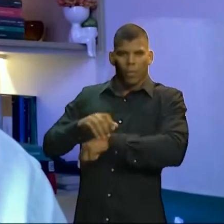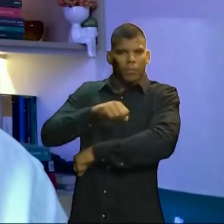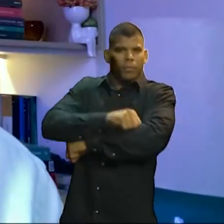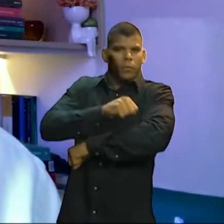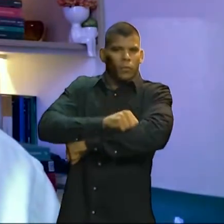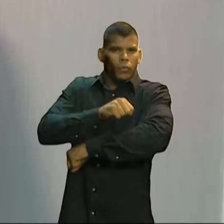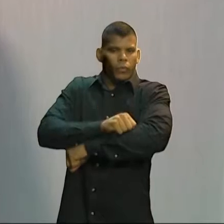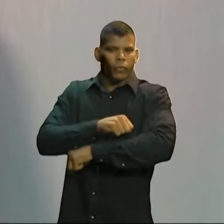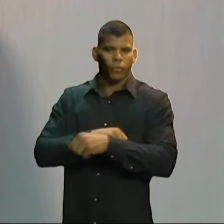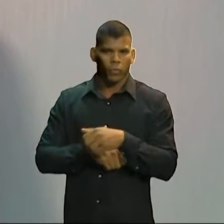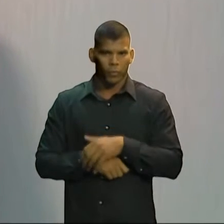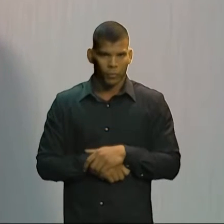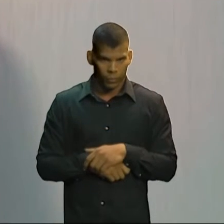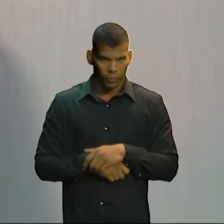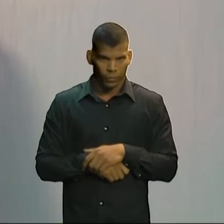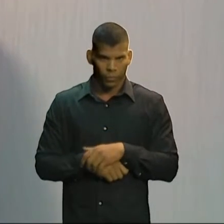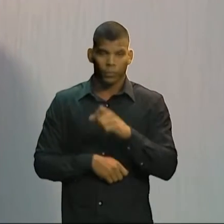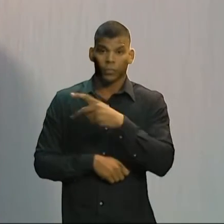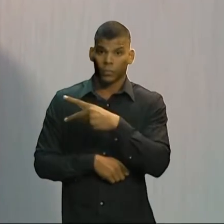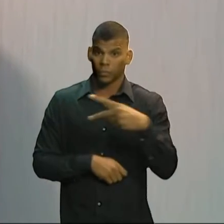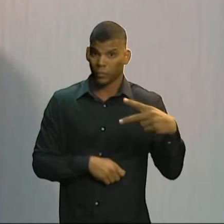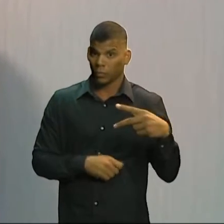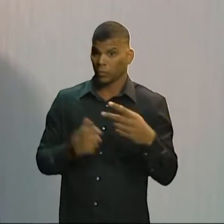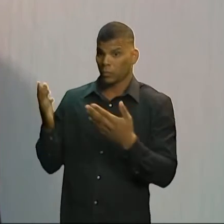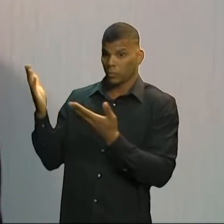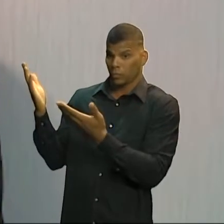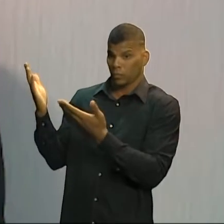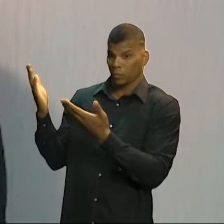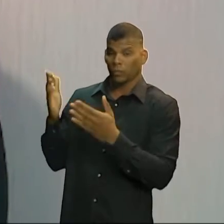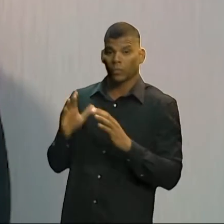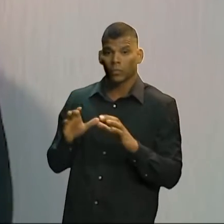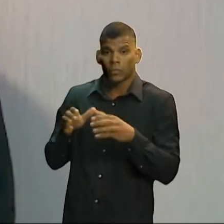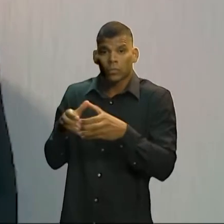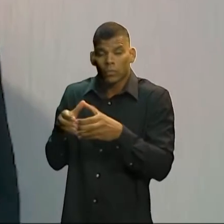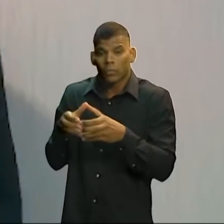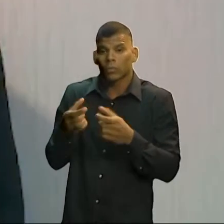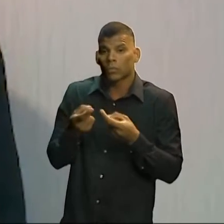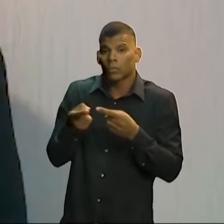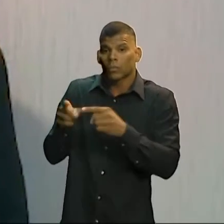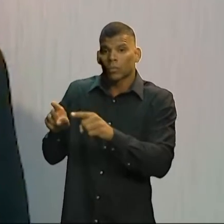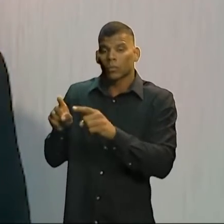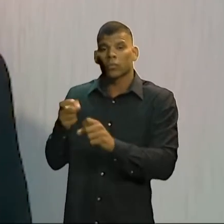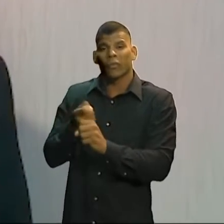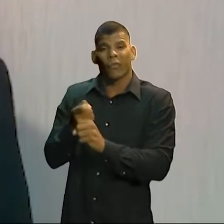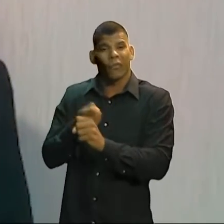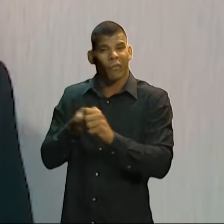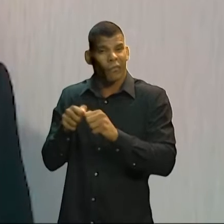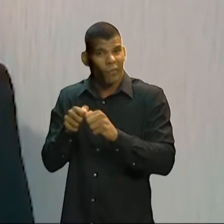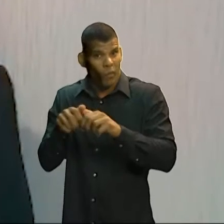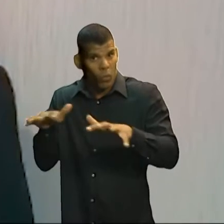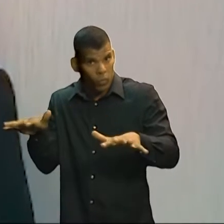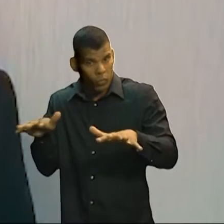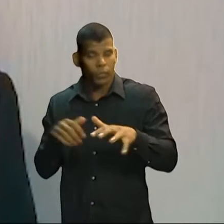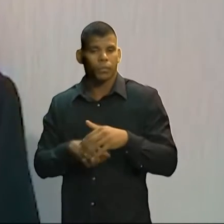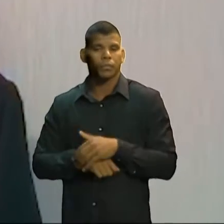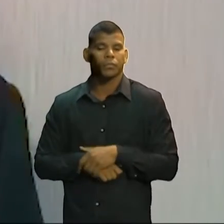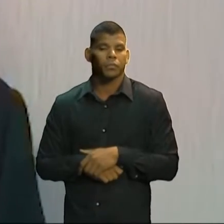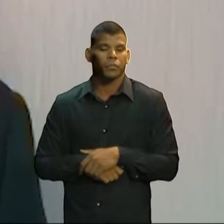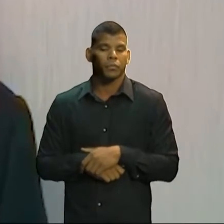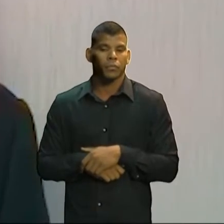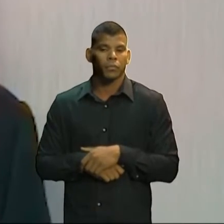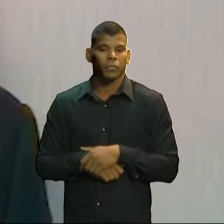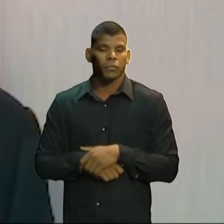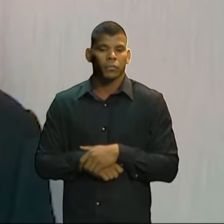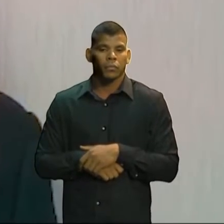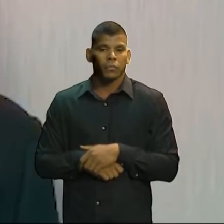pelas próprias redes sociais. Segundo o presidente do Comitê de Enfrentamento à Desinformação e Divulgação da Segurança do